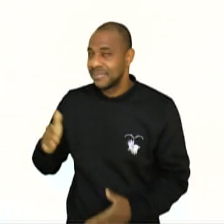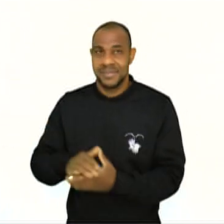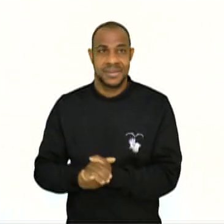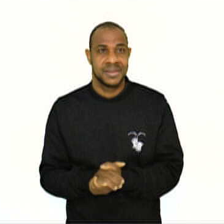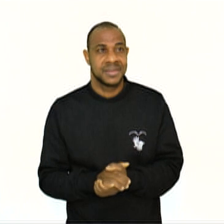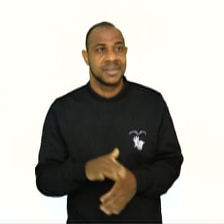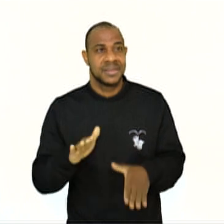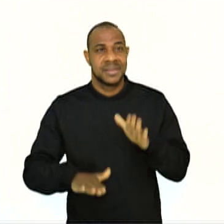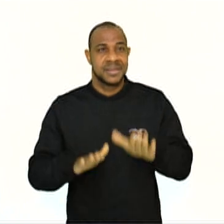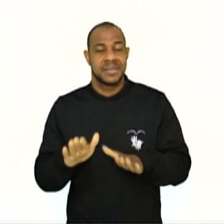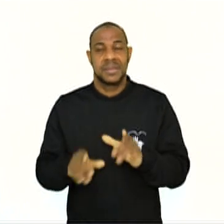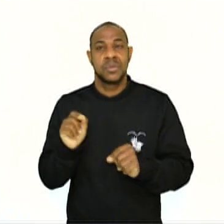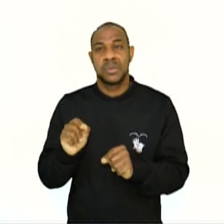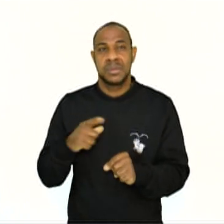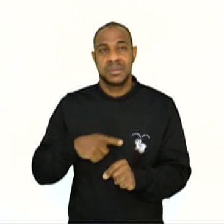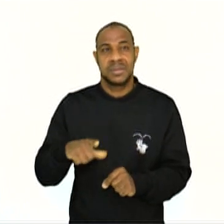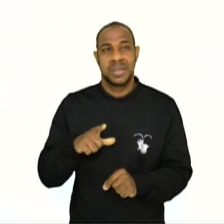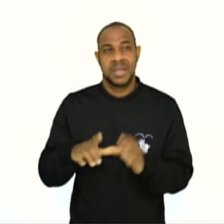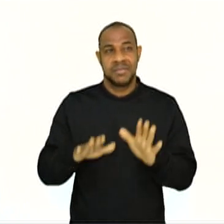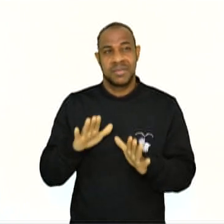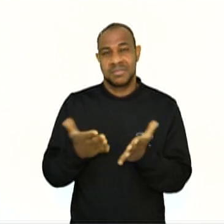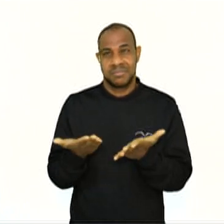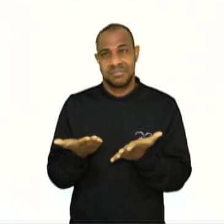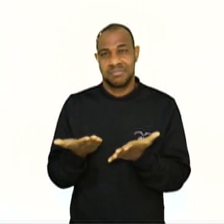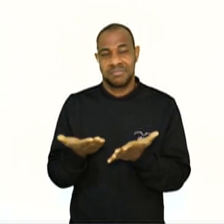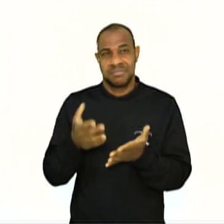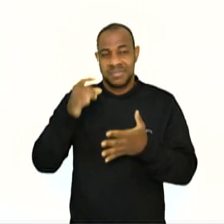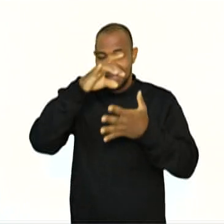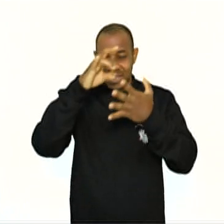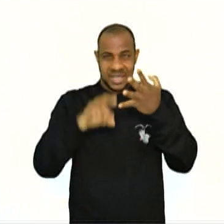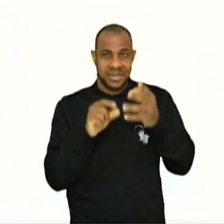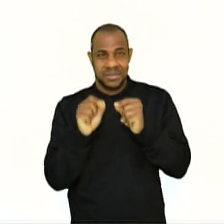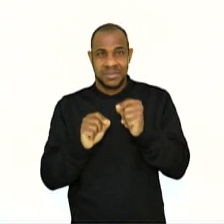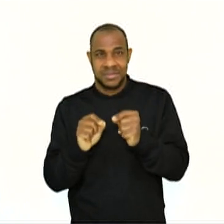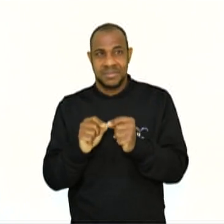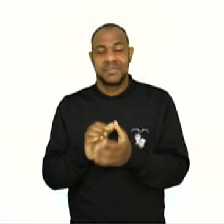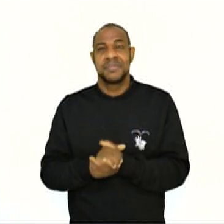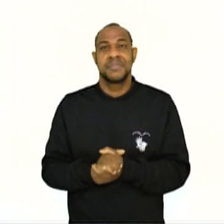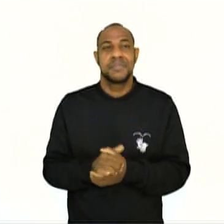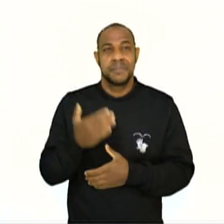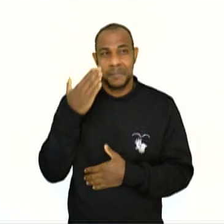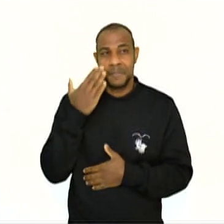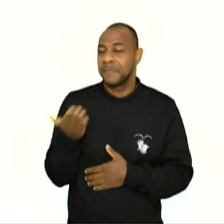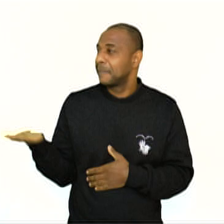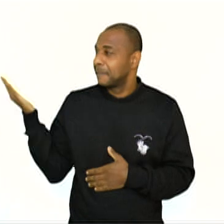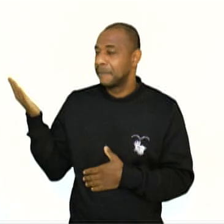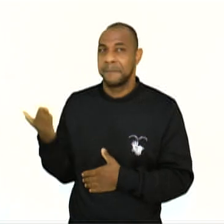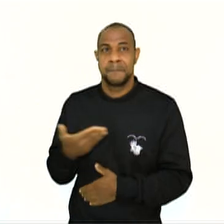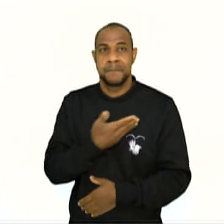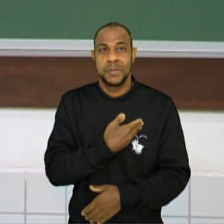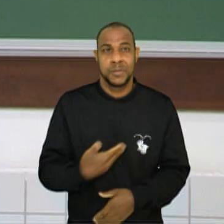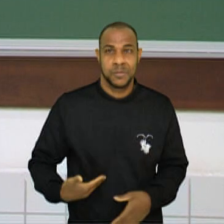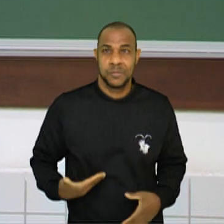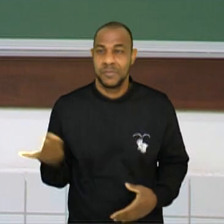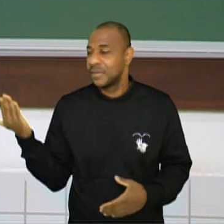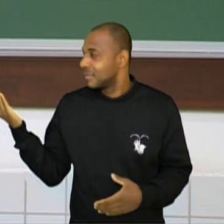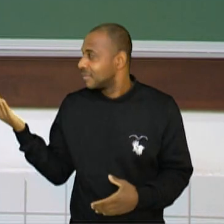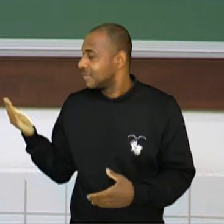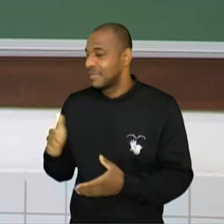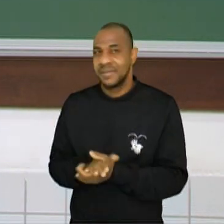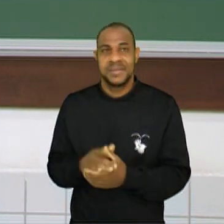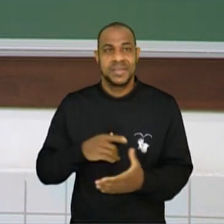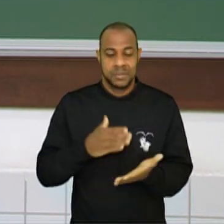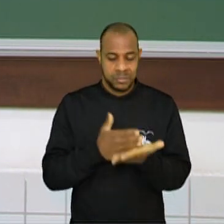às vezes consideradas demagógicas, marcadas por um forte intervencionismo estatal. E o governo João Goulart termina com um